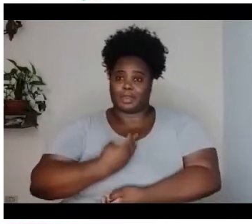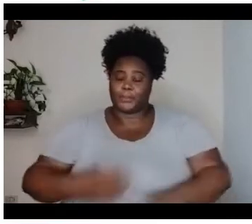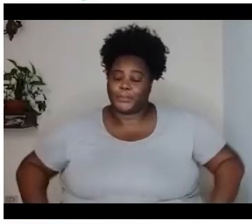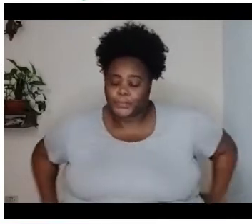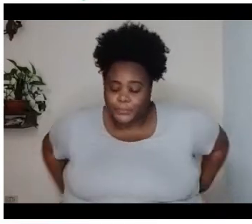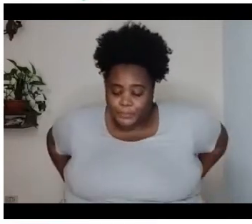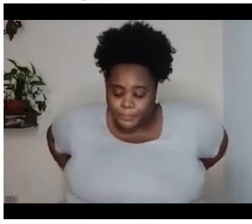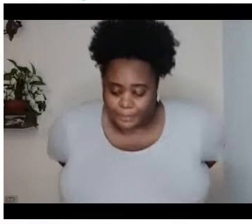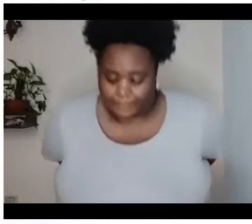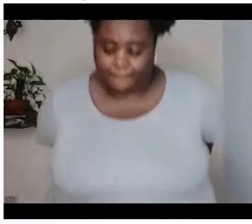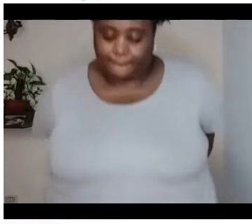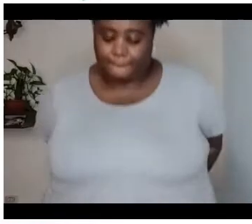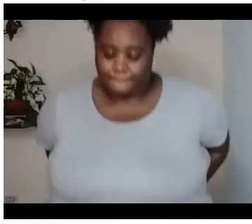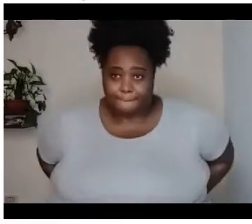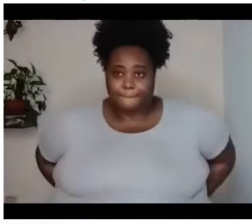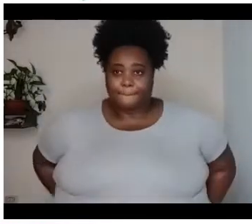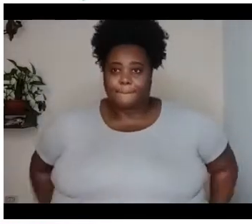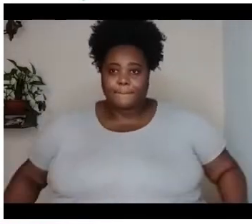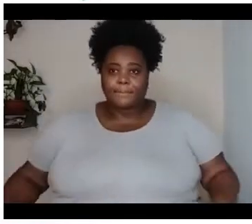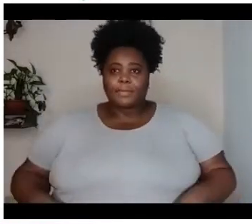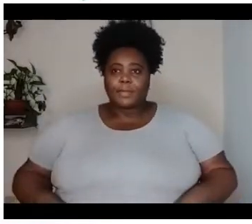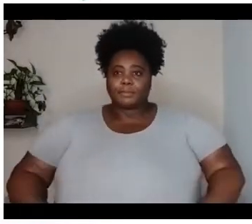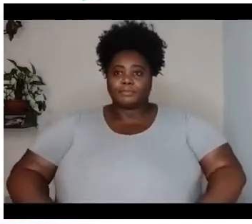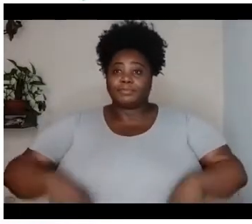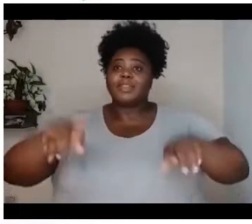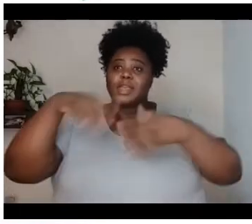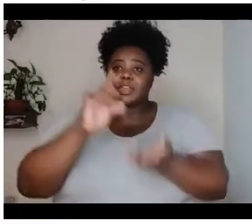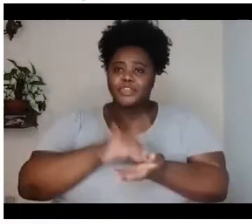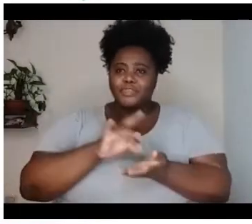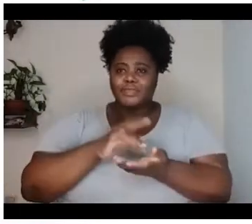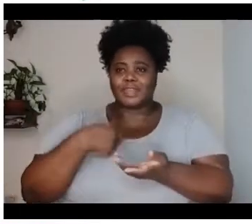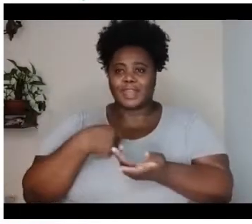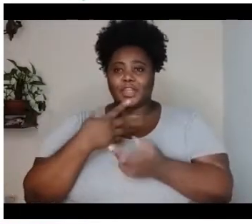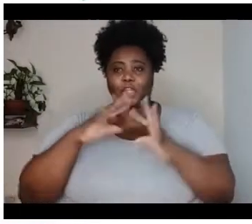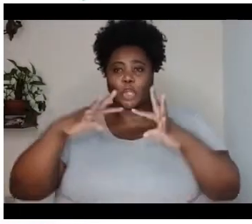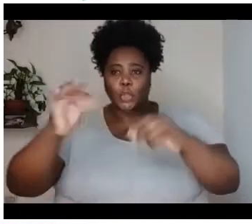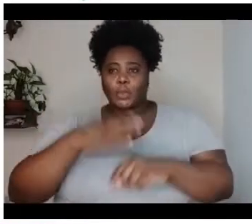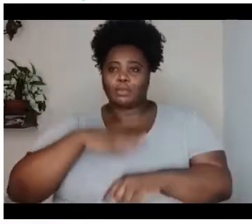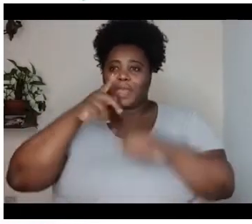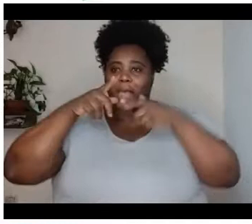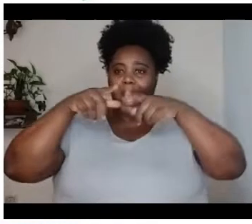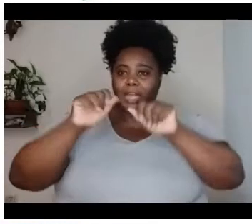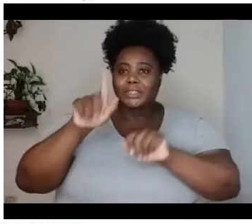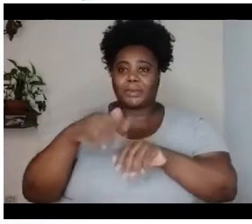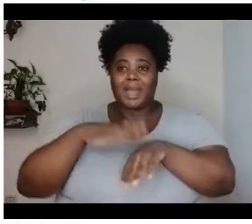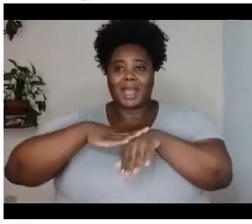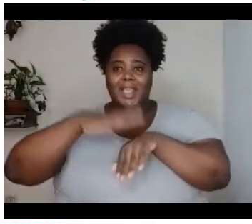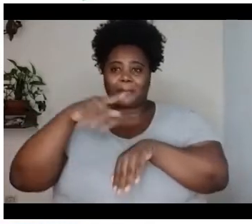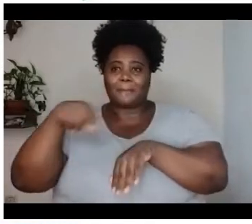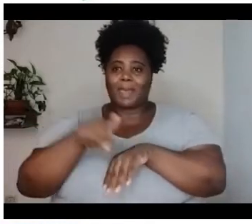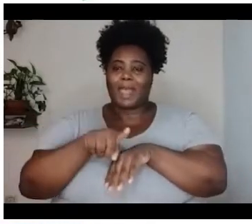Eu realmente sou uma artista que, de todas as minhas linguagens, a que mais